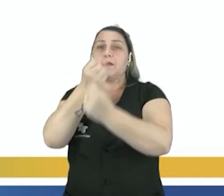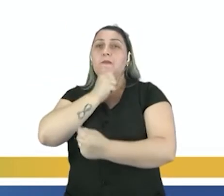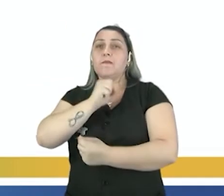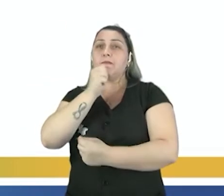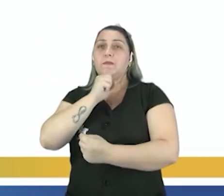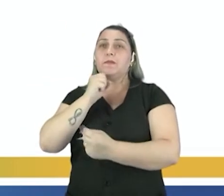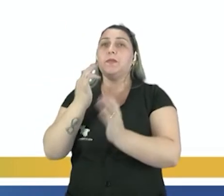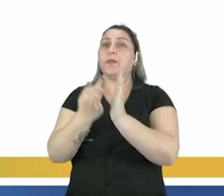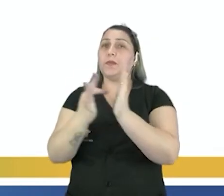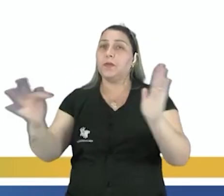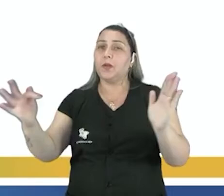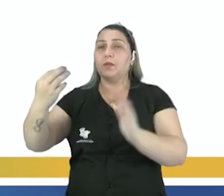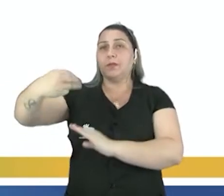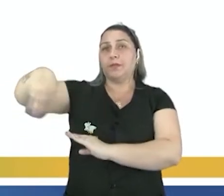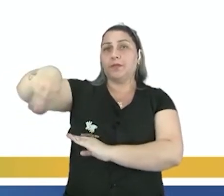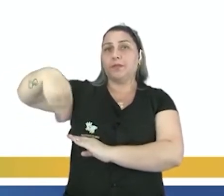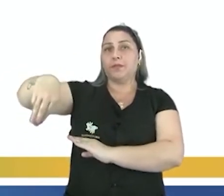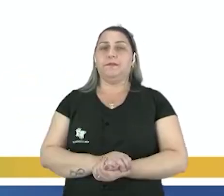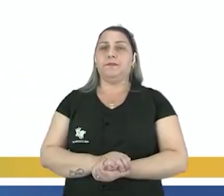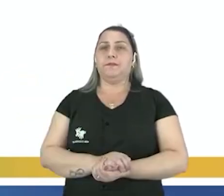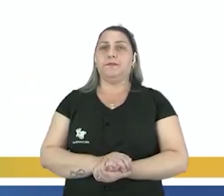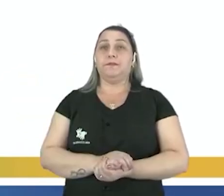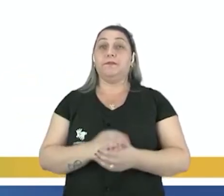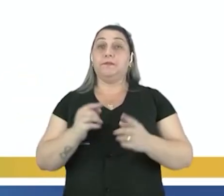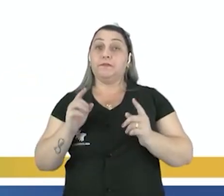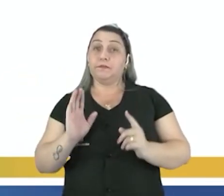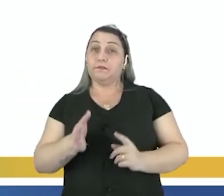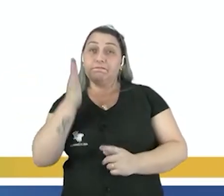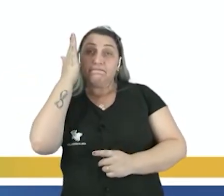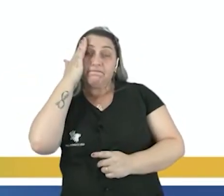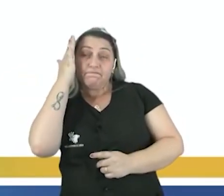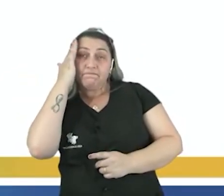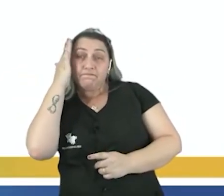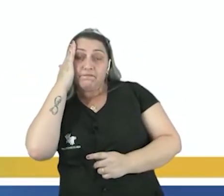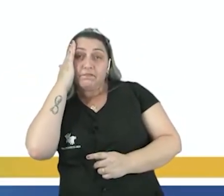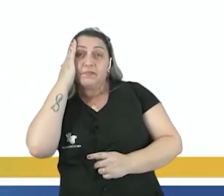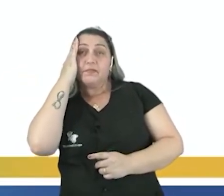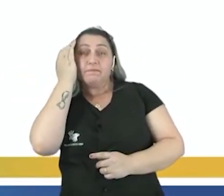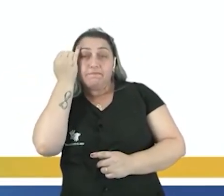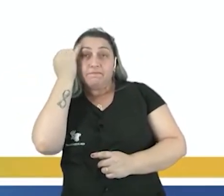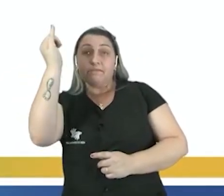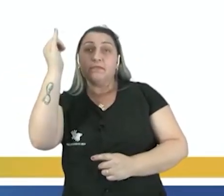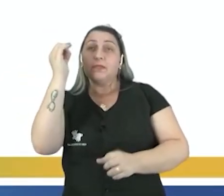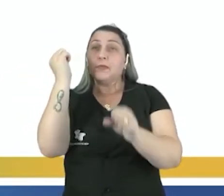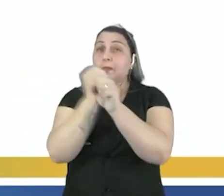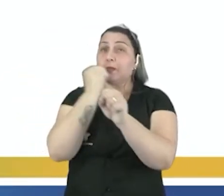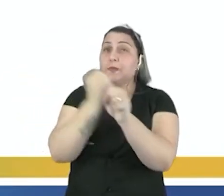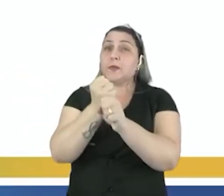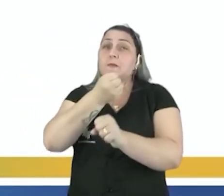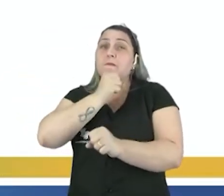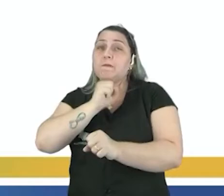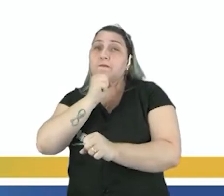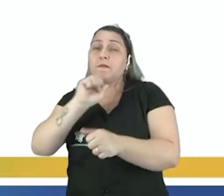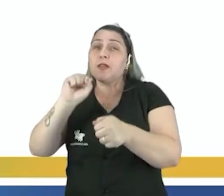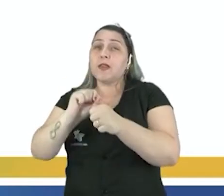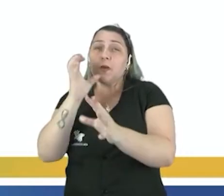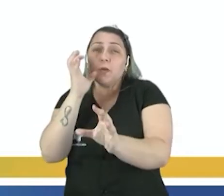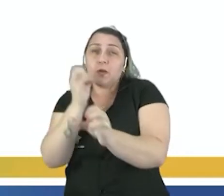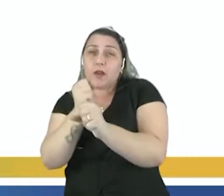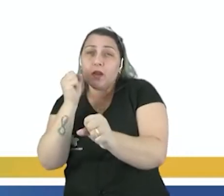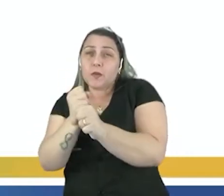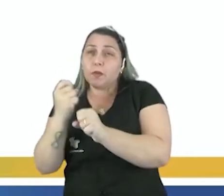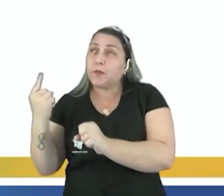várias ferramentas matemáticas. Então vocês imaginem que aquelas grandes obras antigas, né, como é que eles faziam os cálculos